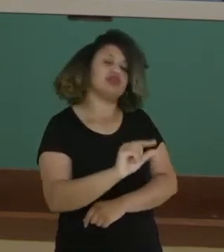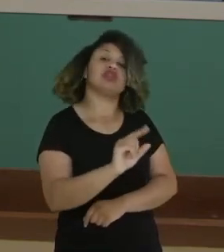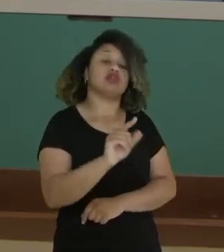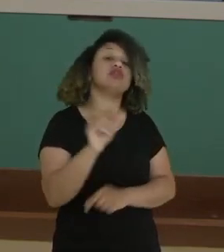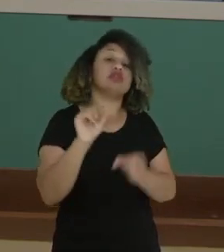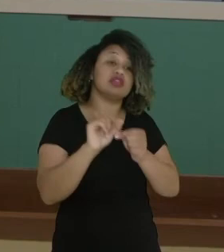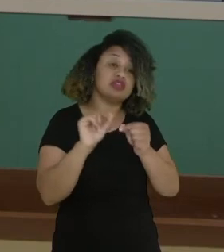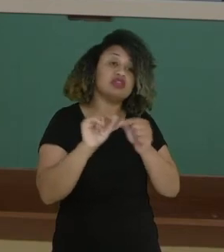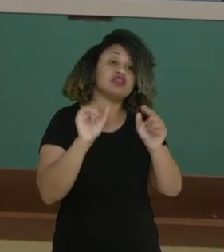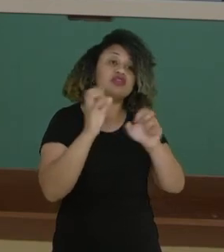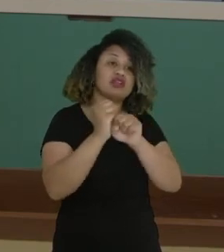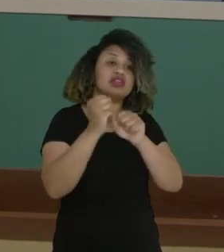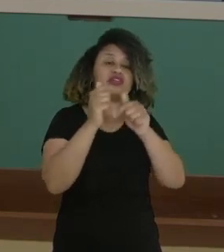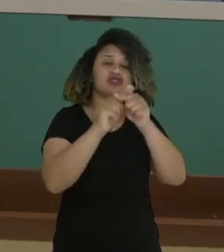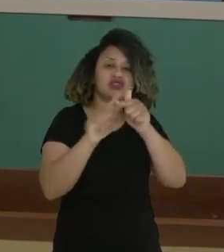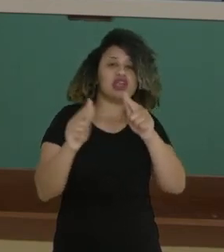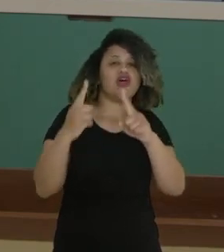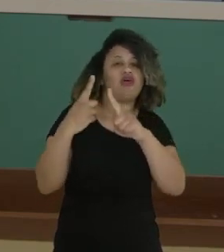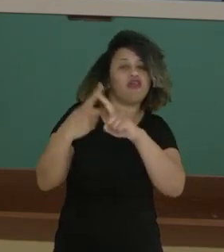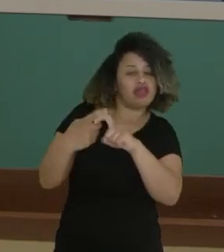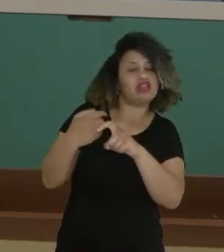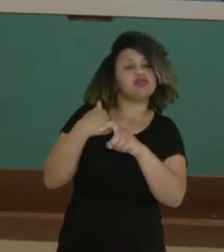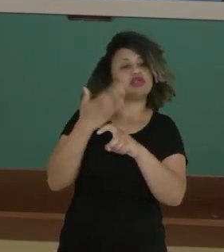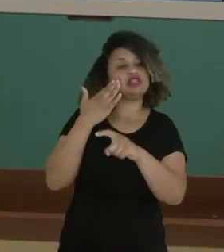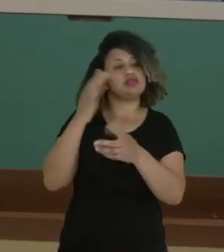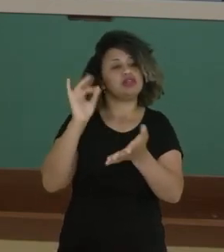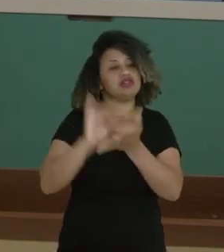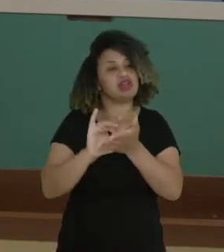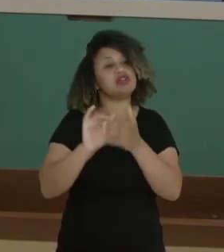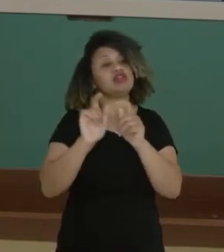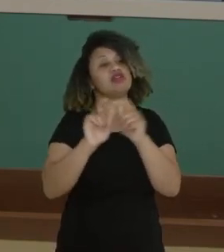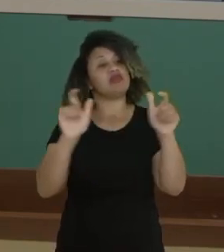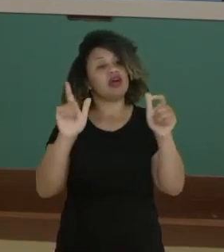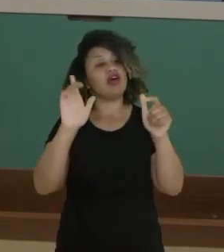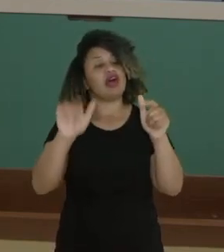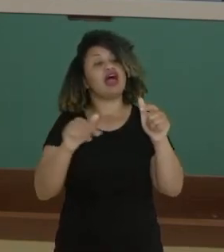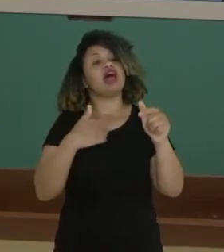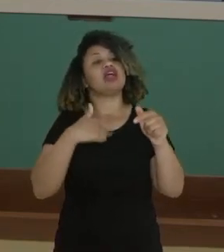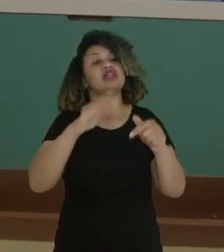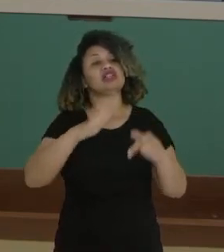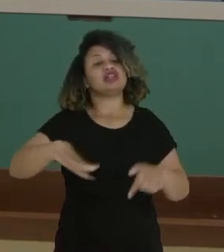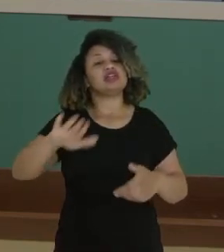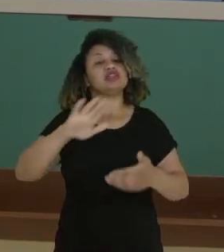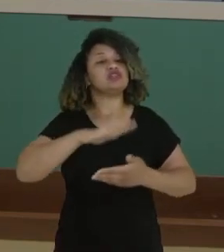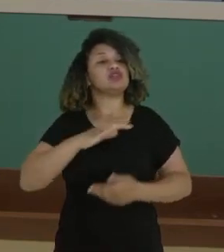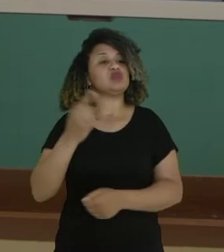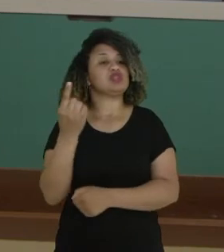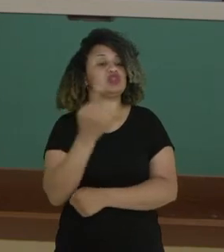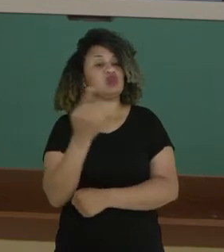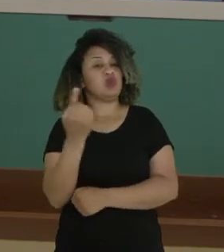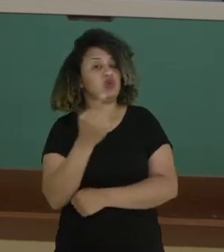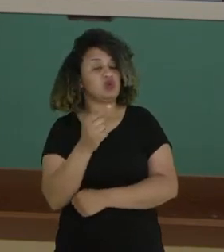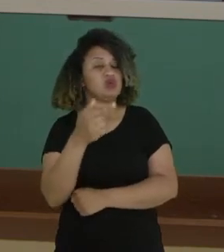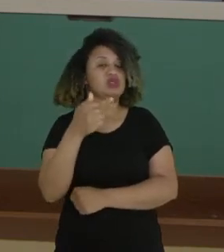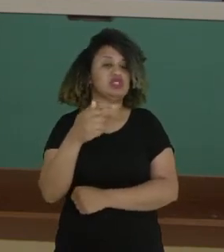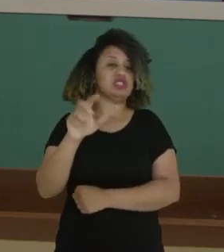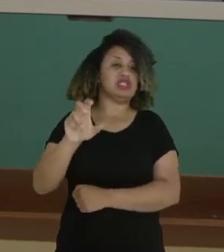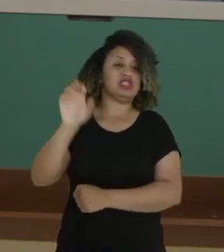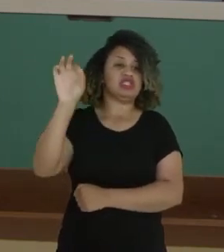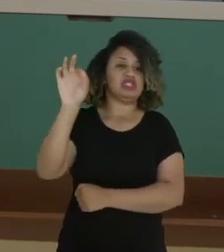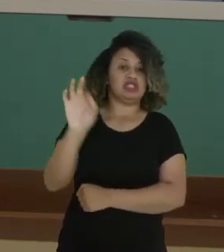saber. Então nesse caso, a maior quantidade está expressa na situação 1, na